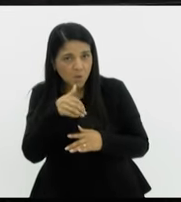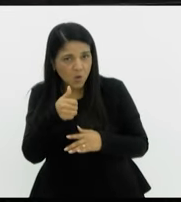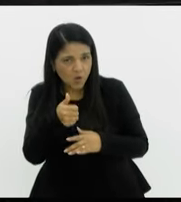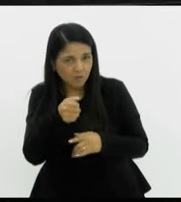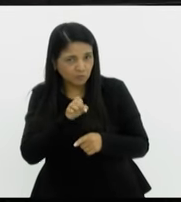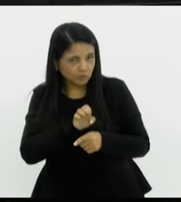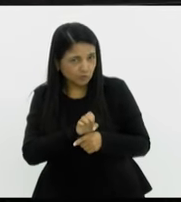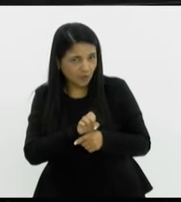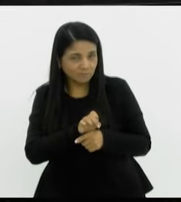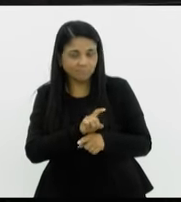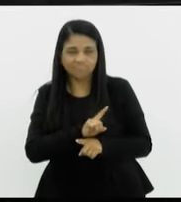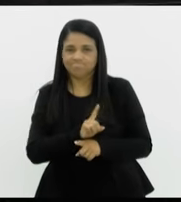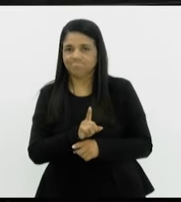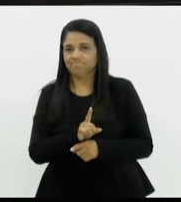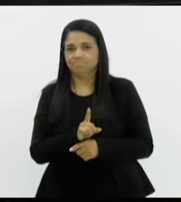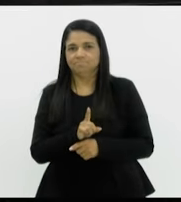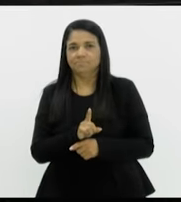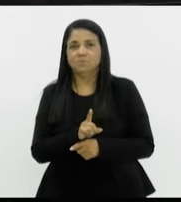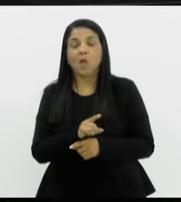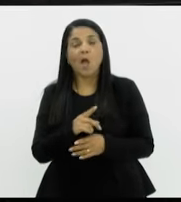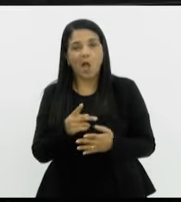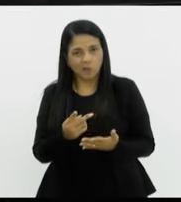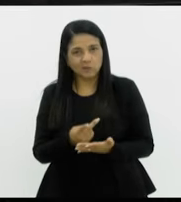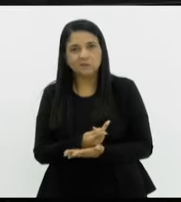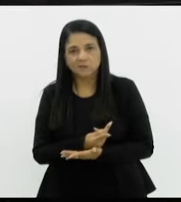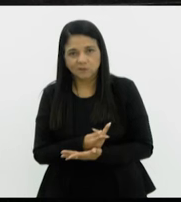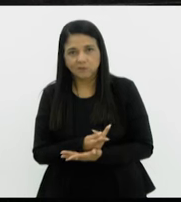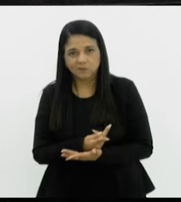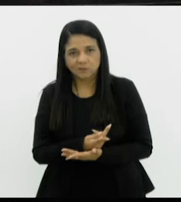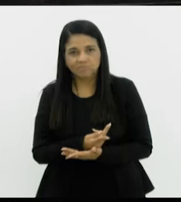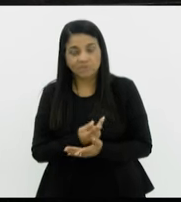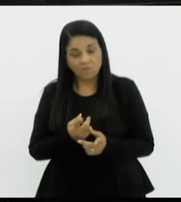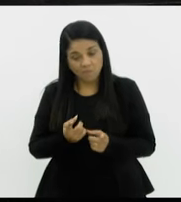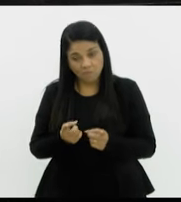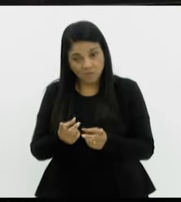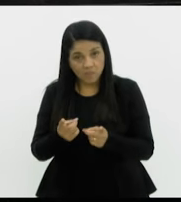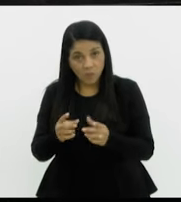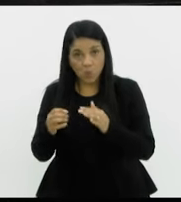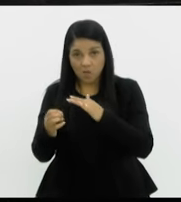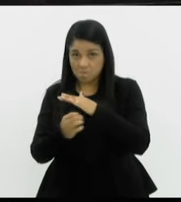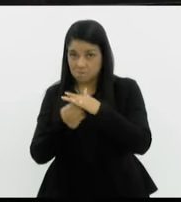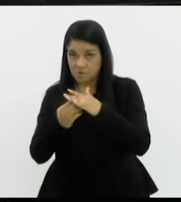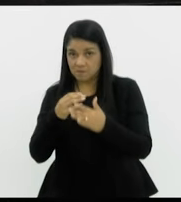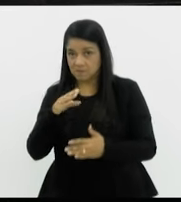estado. E isso aconteceu. Não se vendeu uma empresa